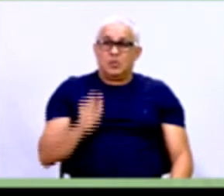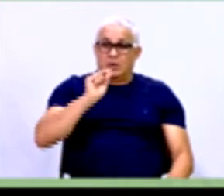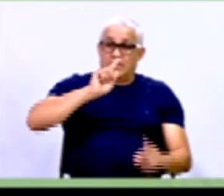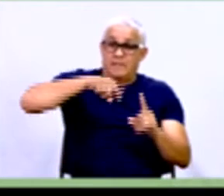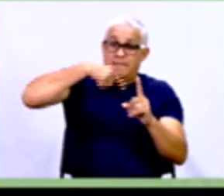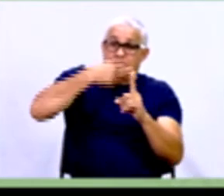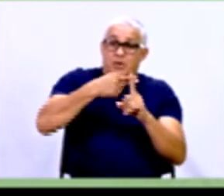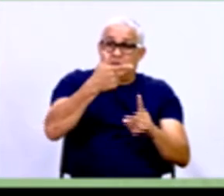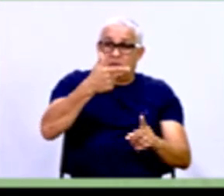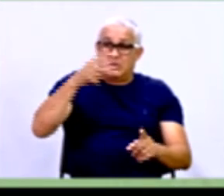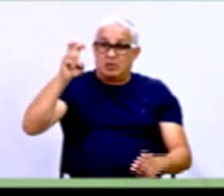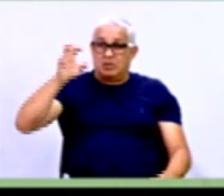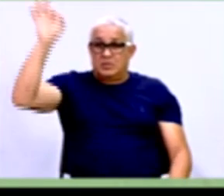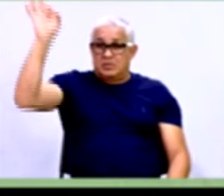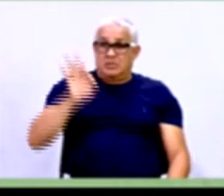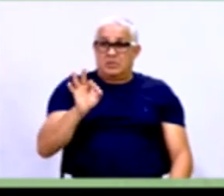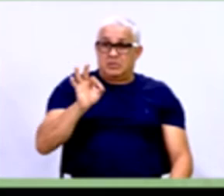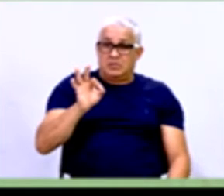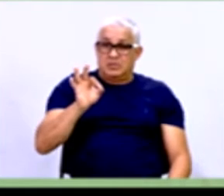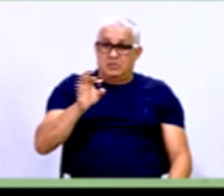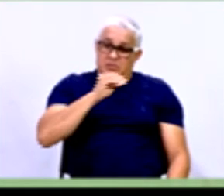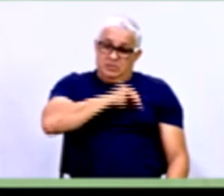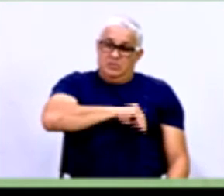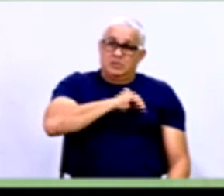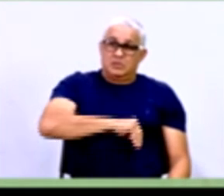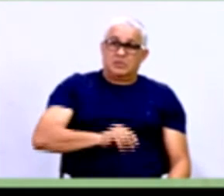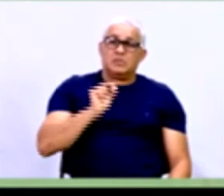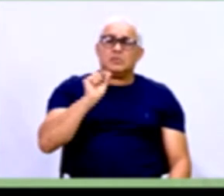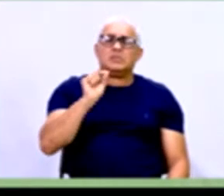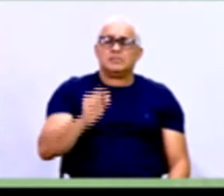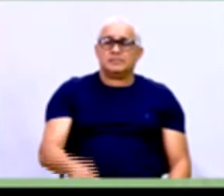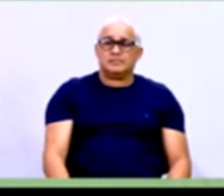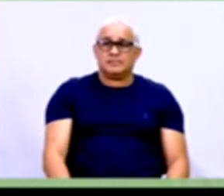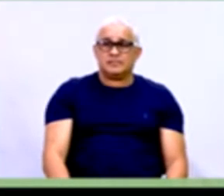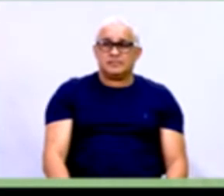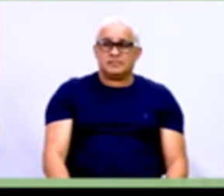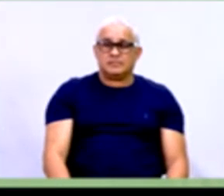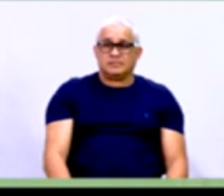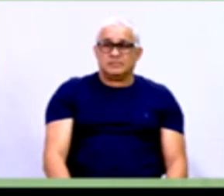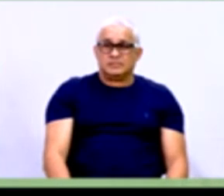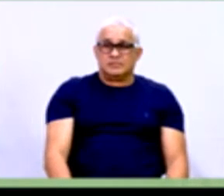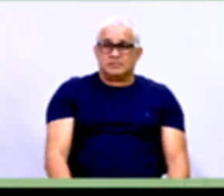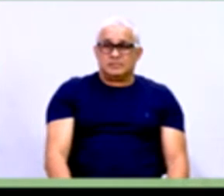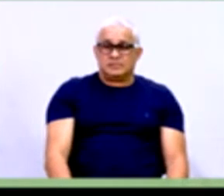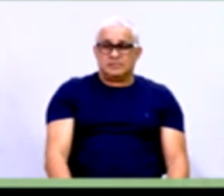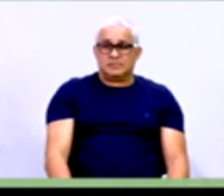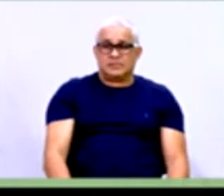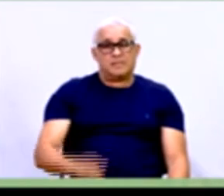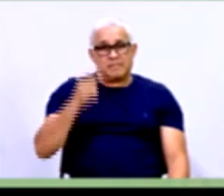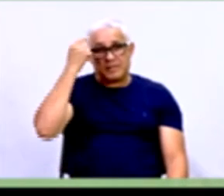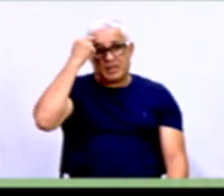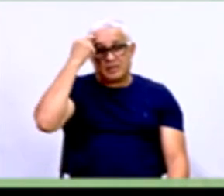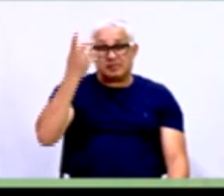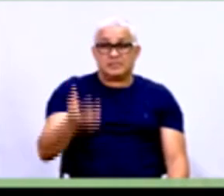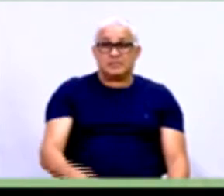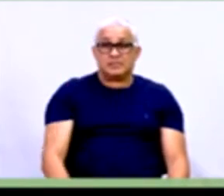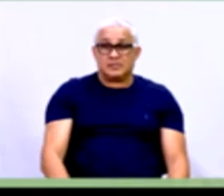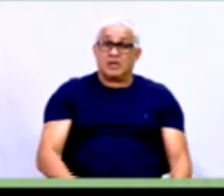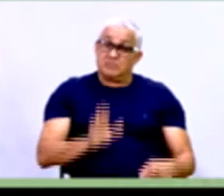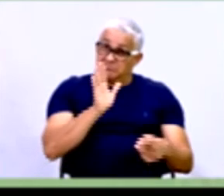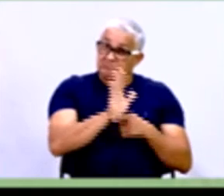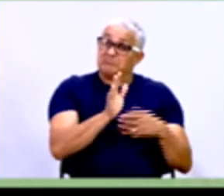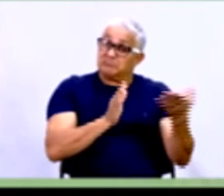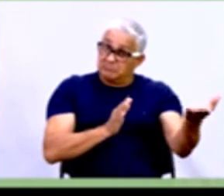acréscimo de 25% no valor do seu benefício, que seria o quê? Bem, professora, imagino que seria para ajudar,